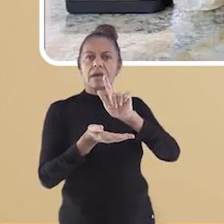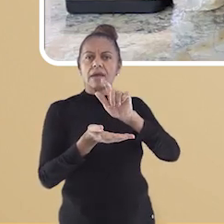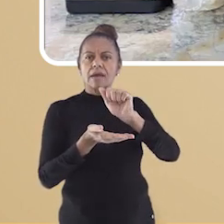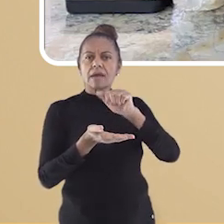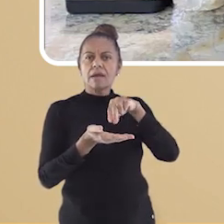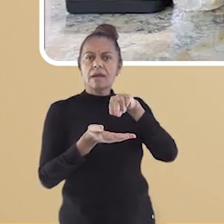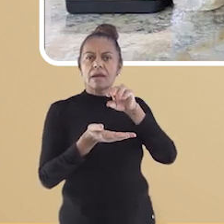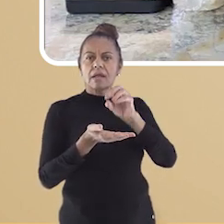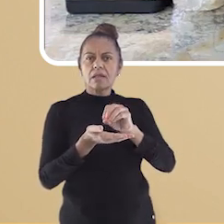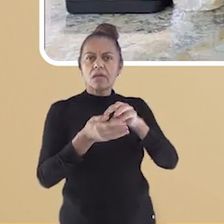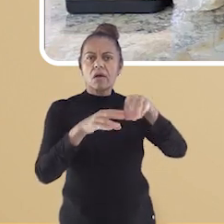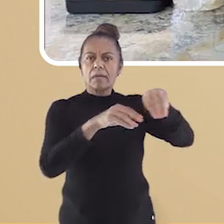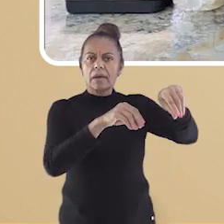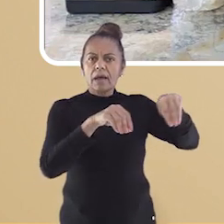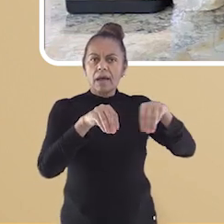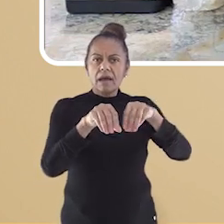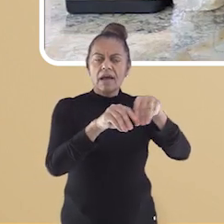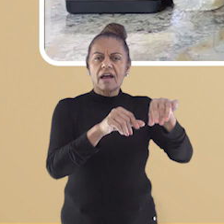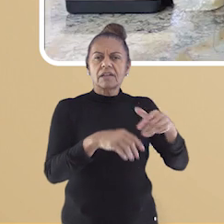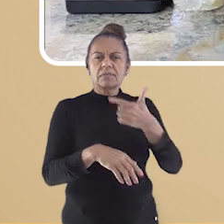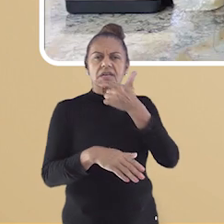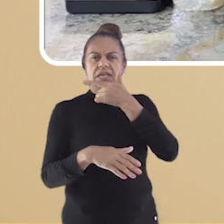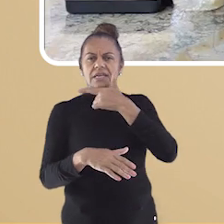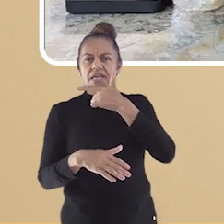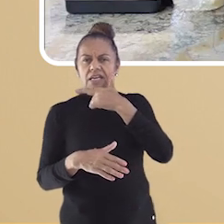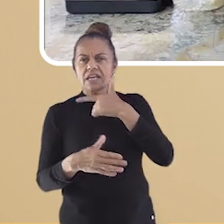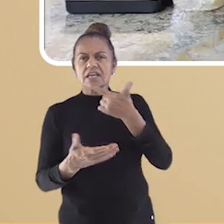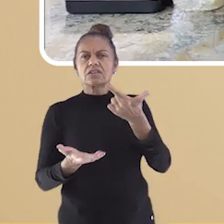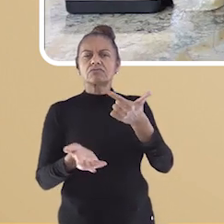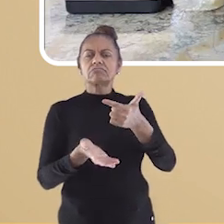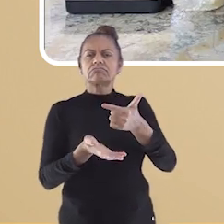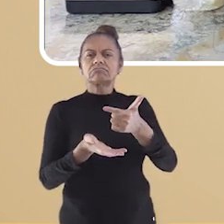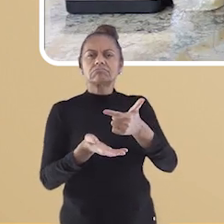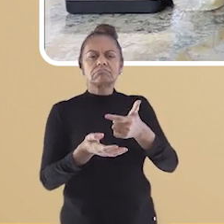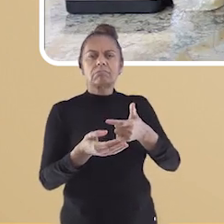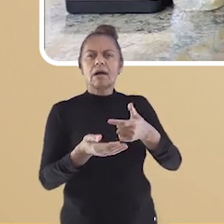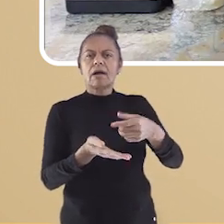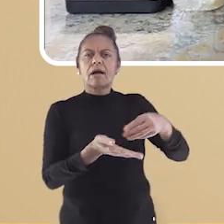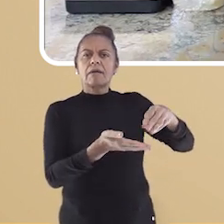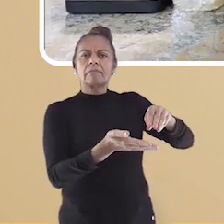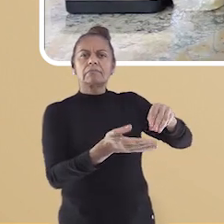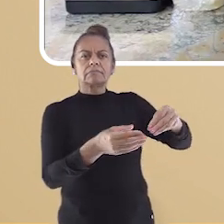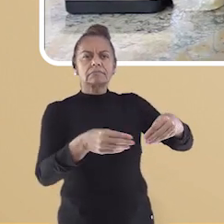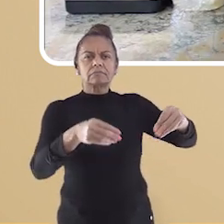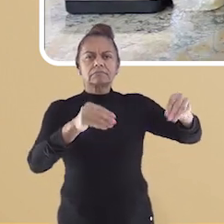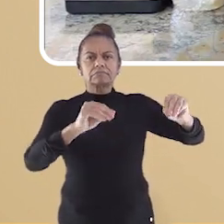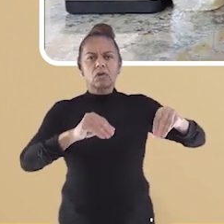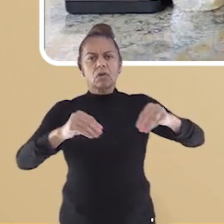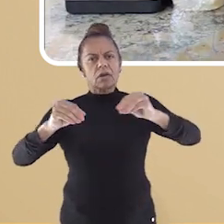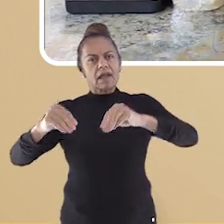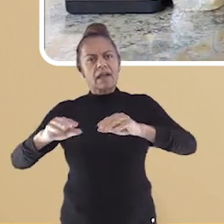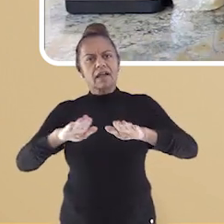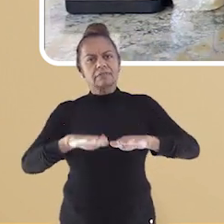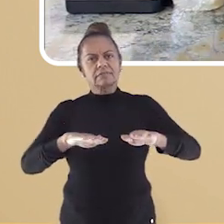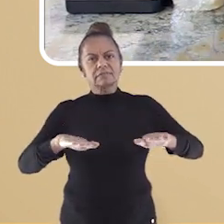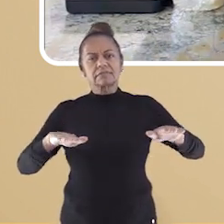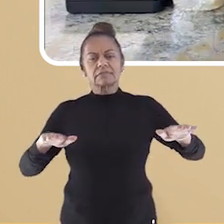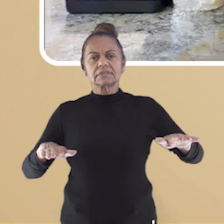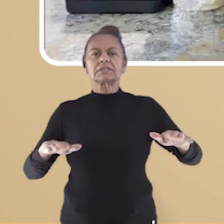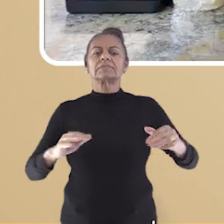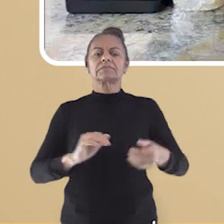colocar mussarela. E vou terminar com a decoração de azeitonas em cima dela. Ah, legal.